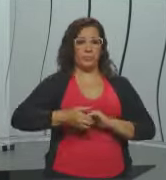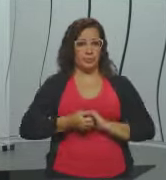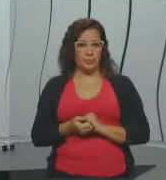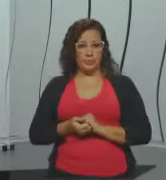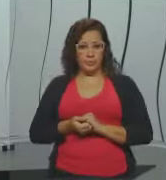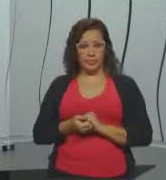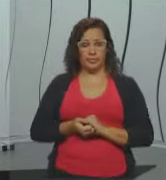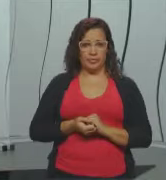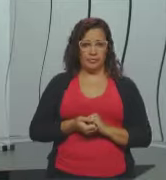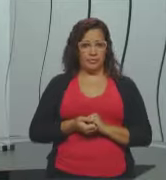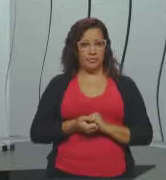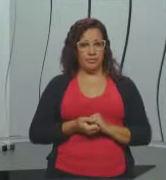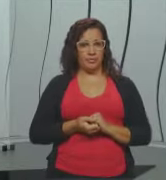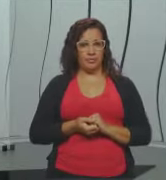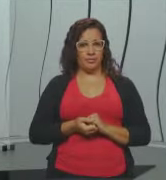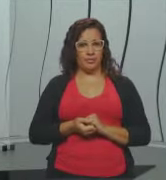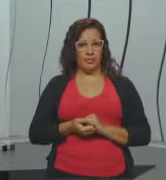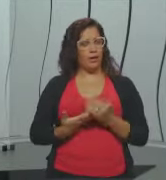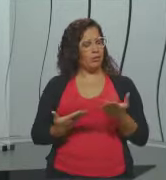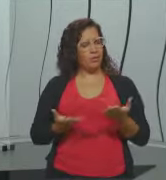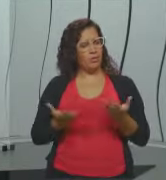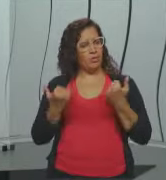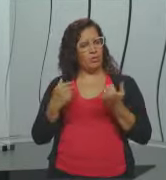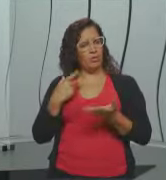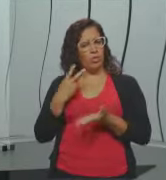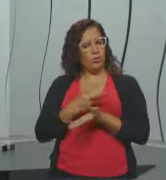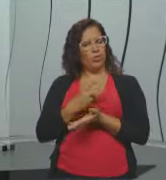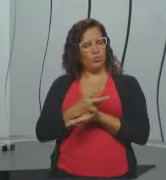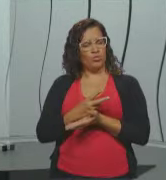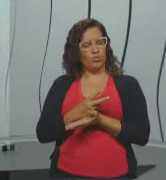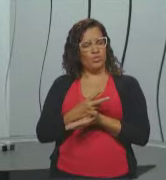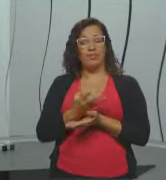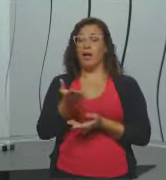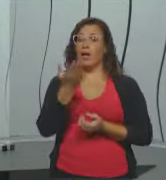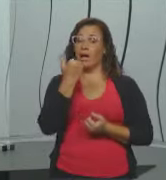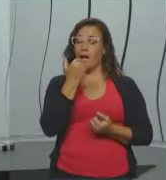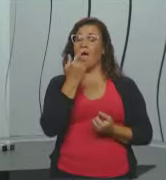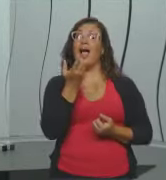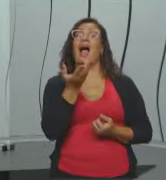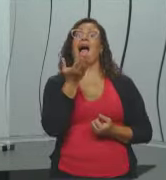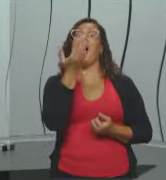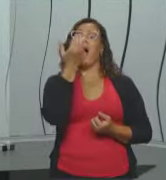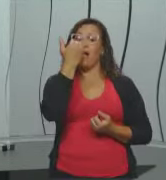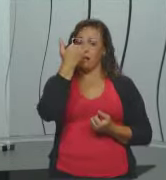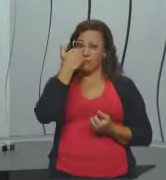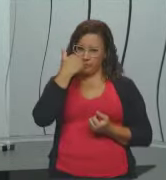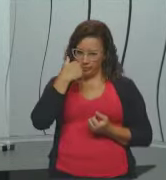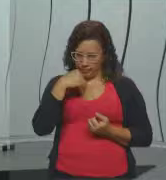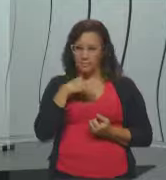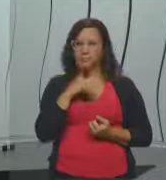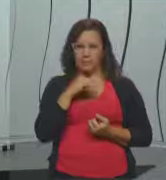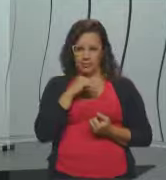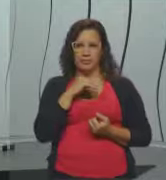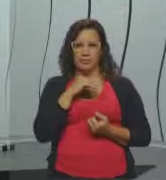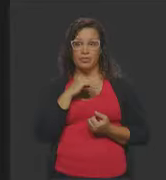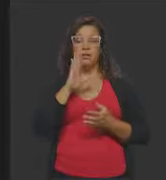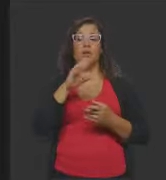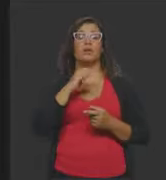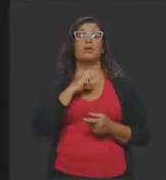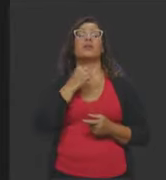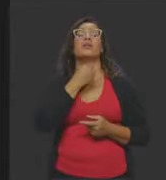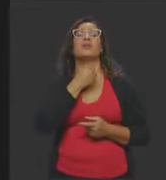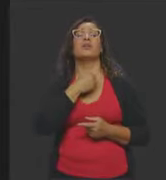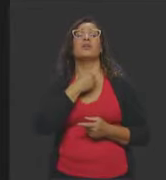Bom, vamos continuar aqui seguindo o caminho do alimento. Então, o alimento entrou na boca, sofreu esses processos, desceu